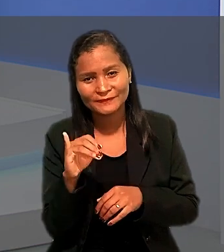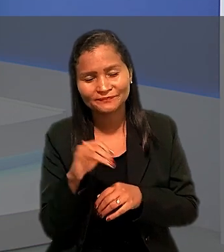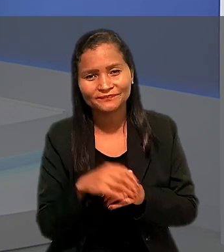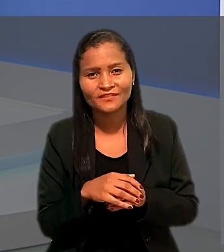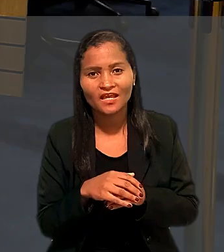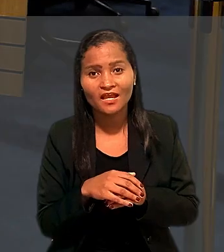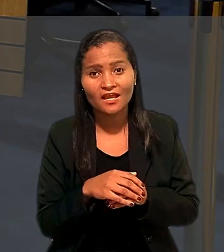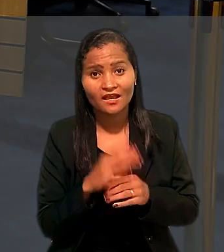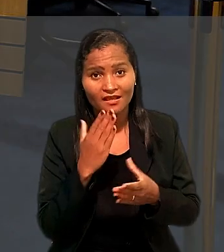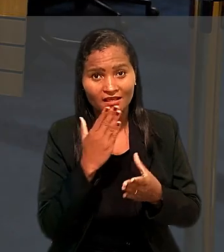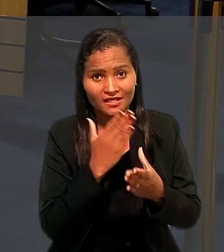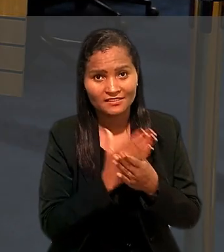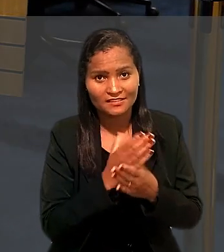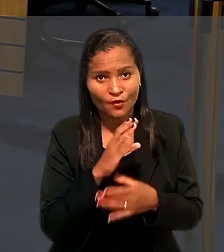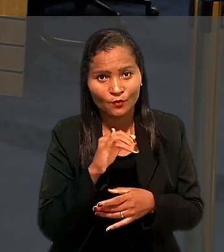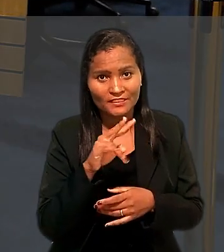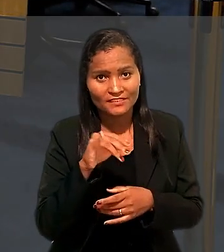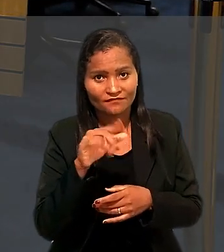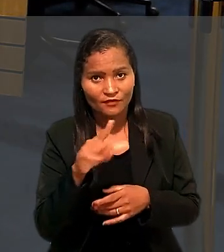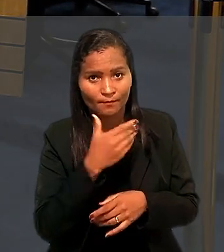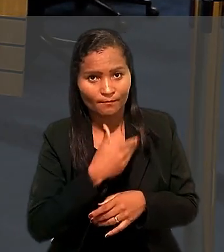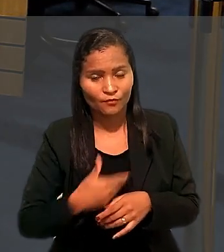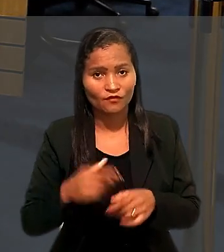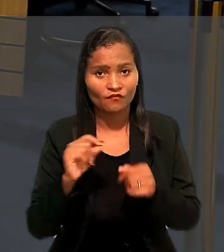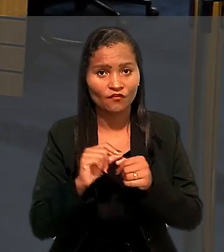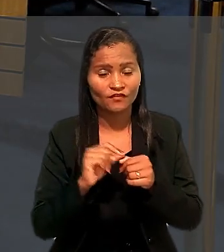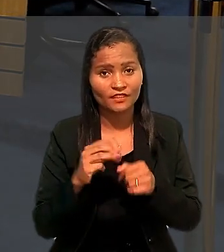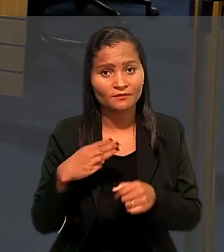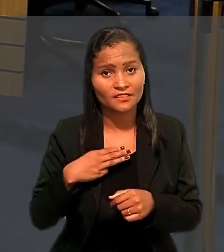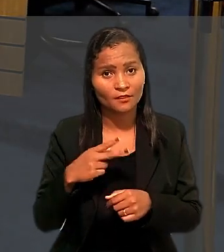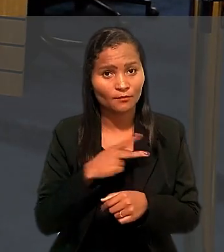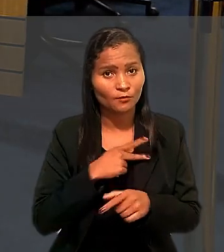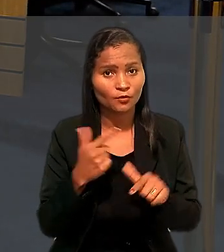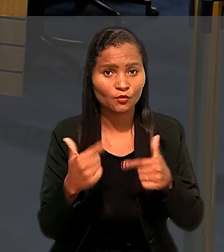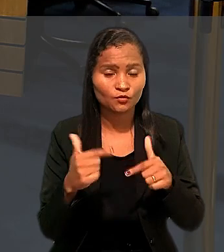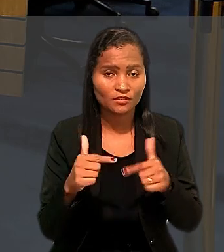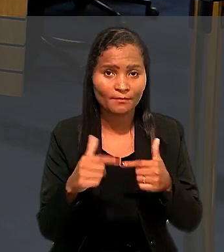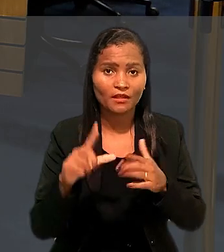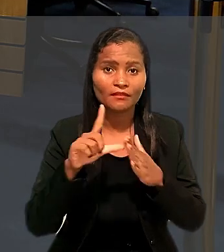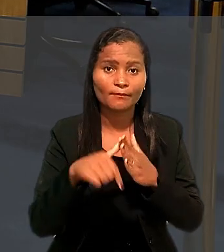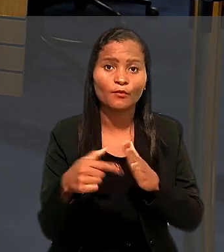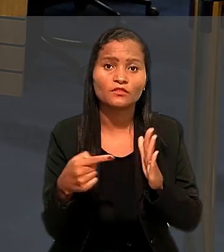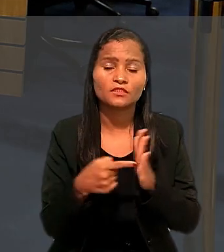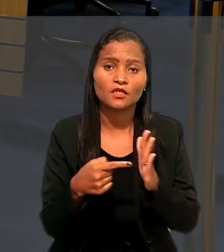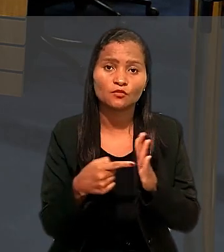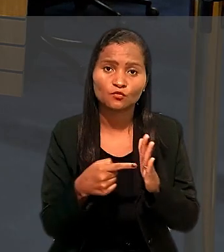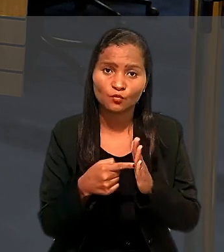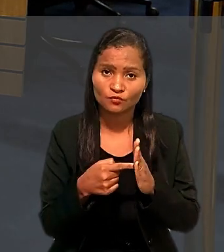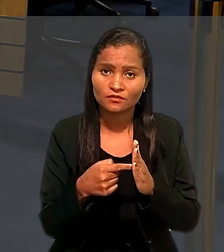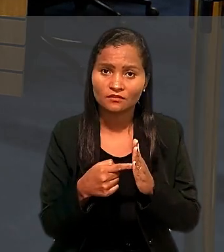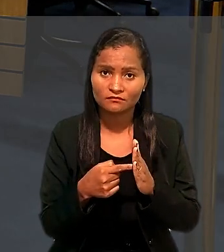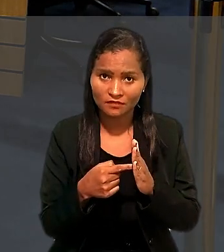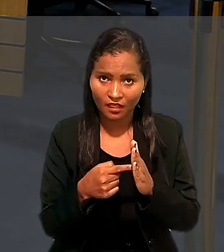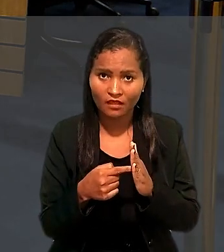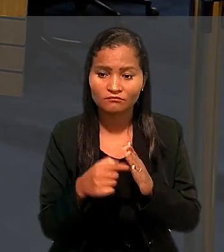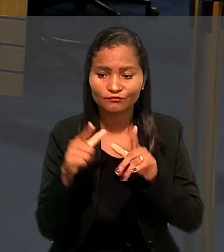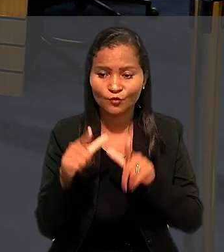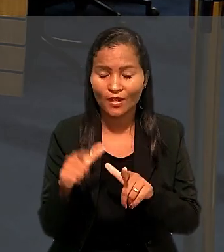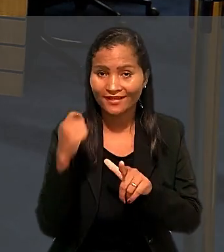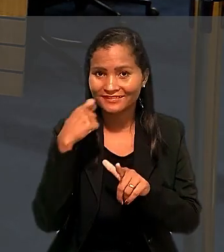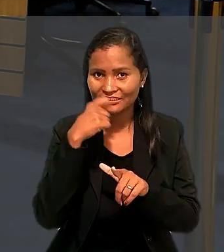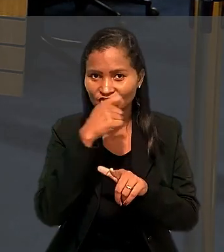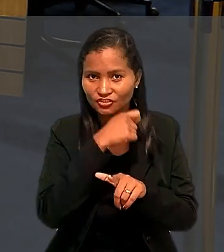Oi, Luana. A ação civil pública foi ajuizada pelo Ministério Público do Trabalho após denúncia de que o